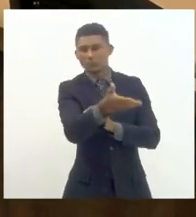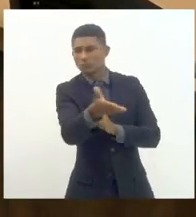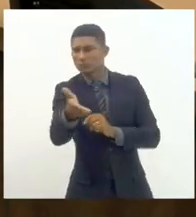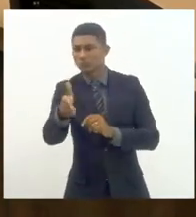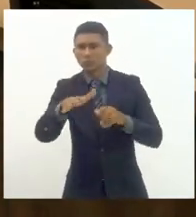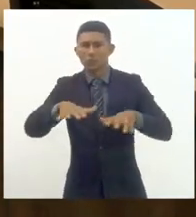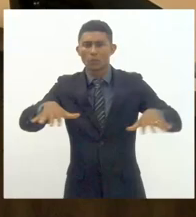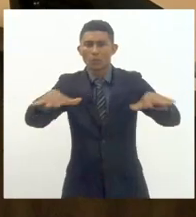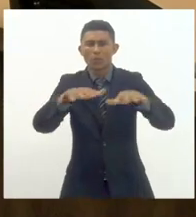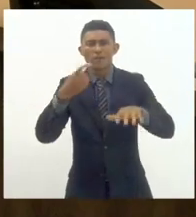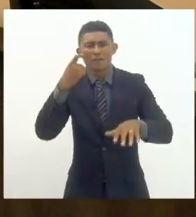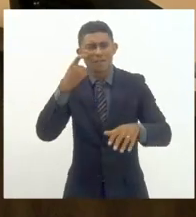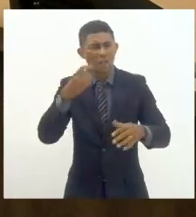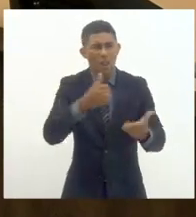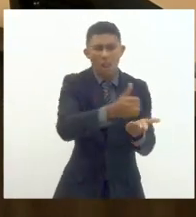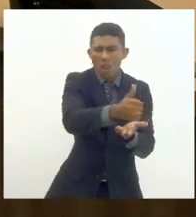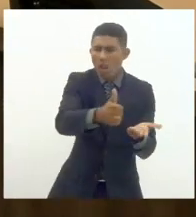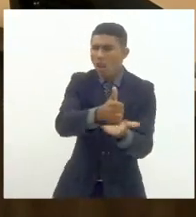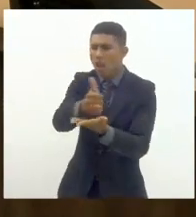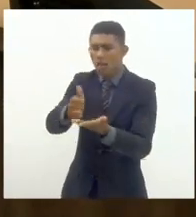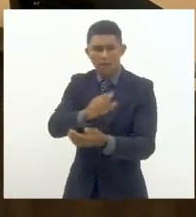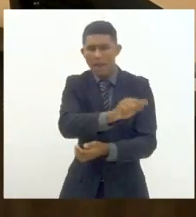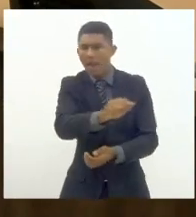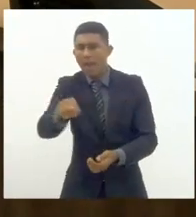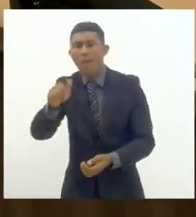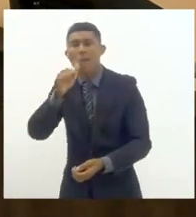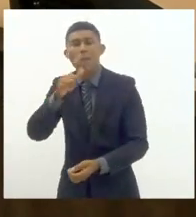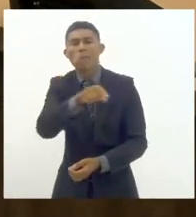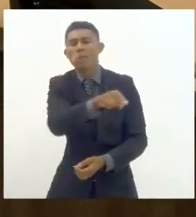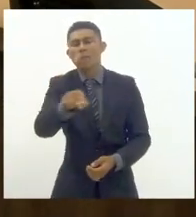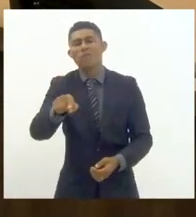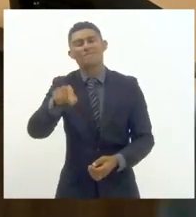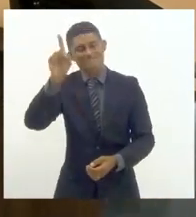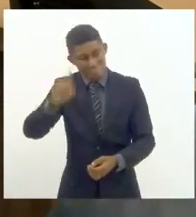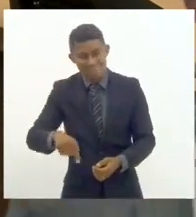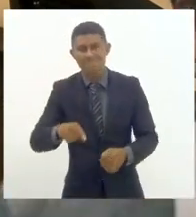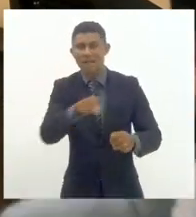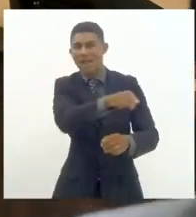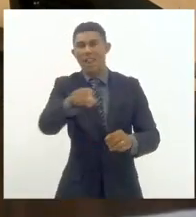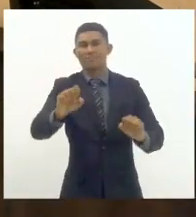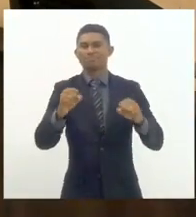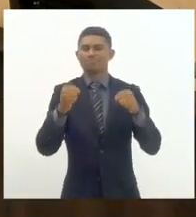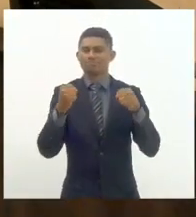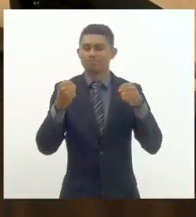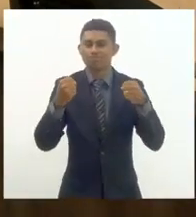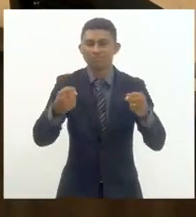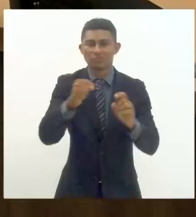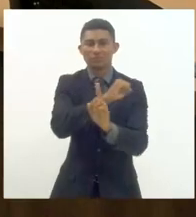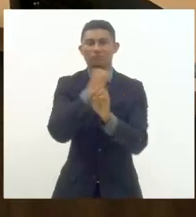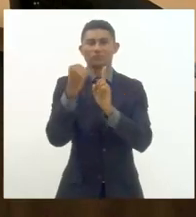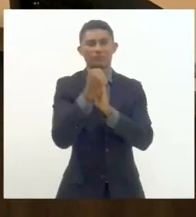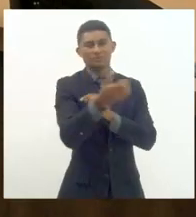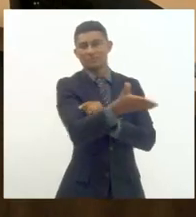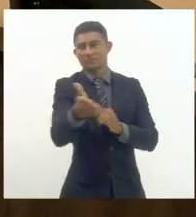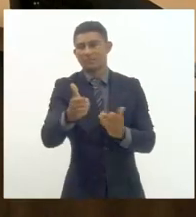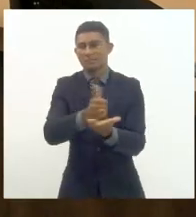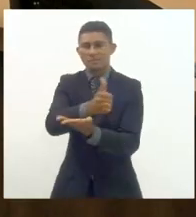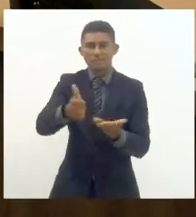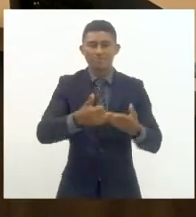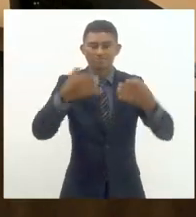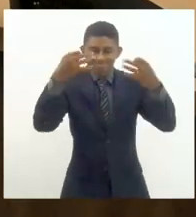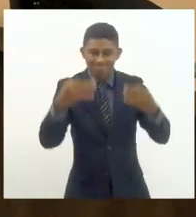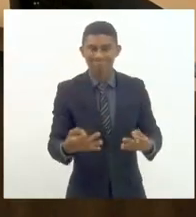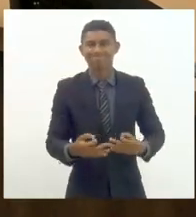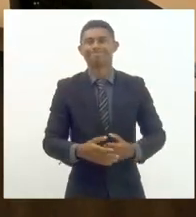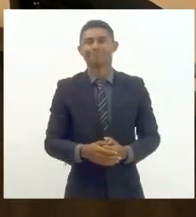olha a pirâmide social, são as mulheres pretas que carregam essa sociedade nas costas. São elas, senhor presidente, a